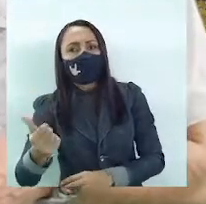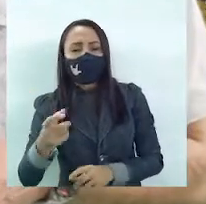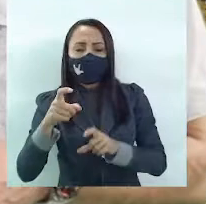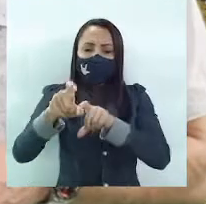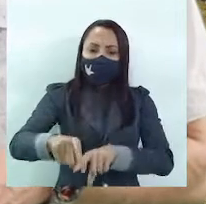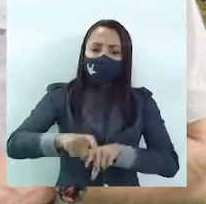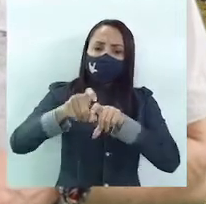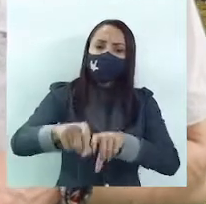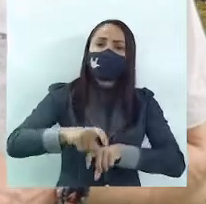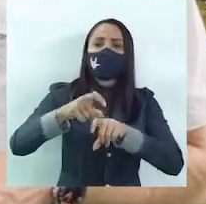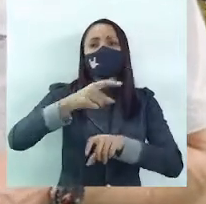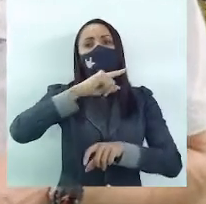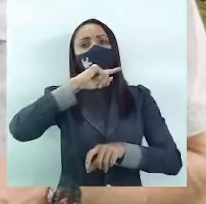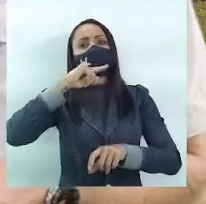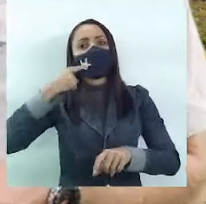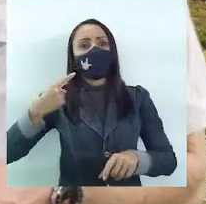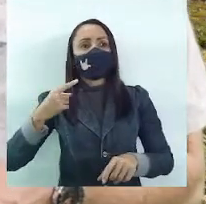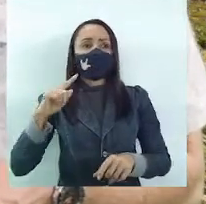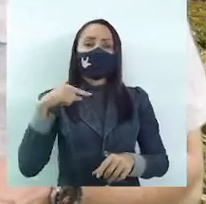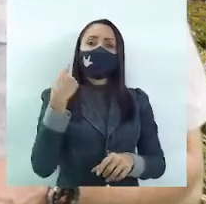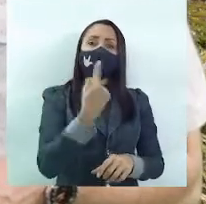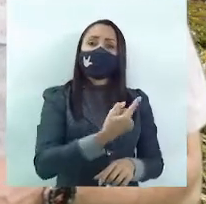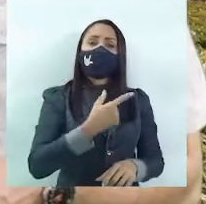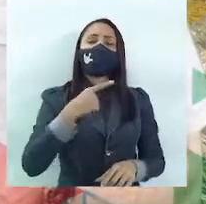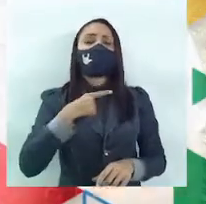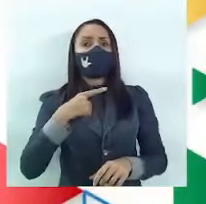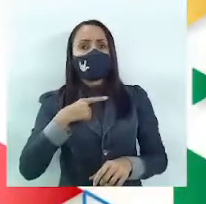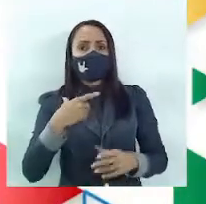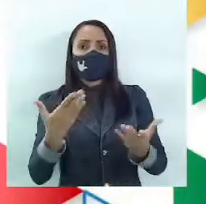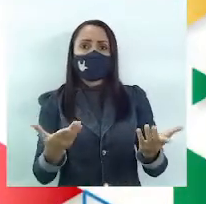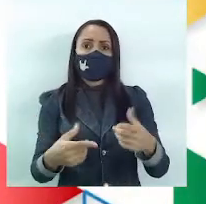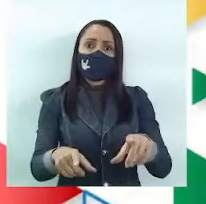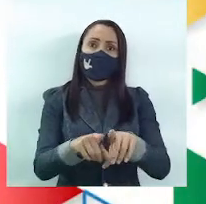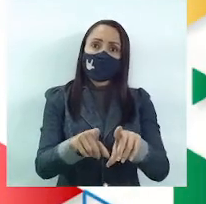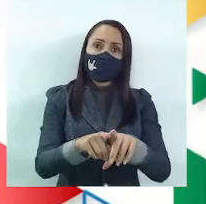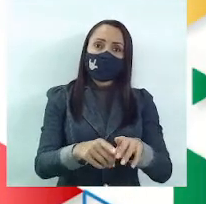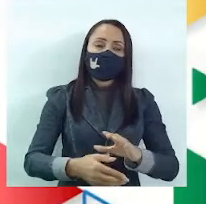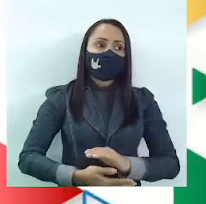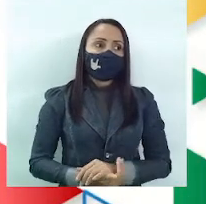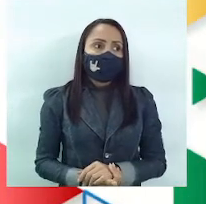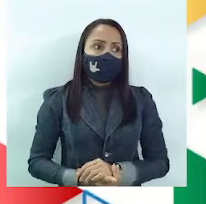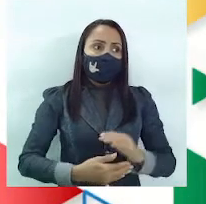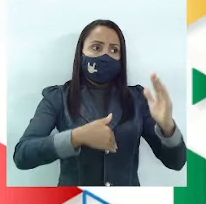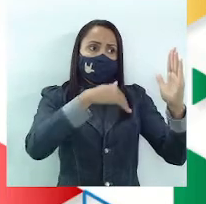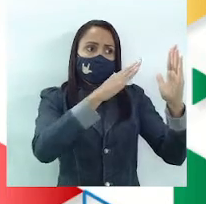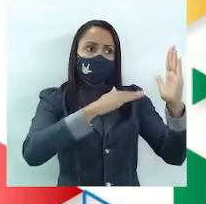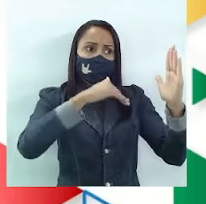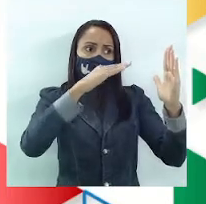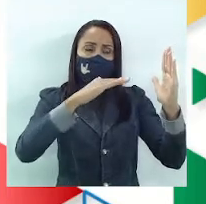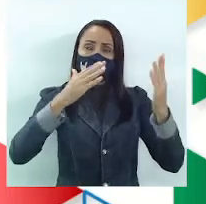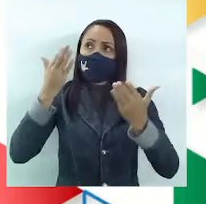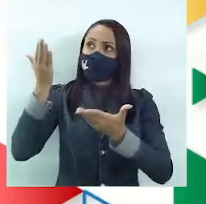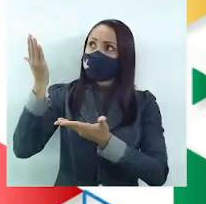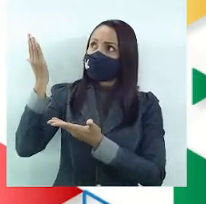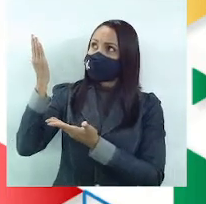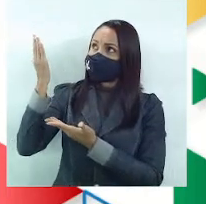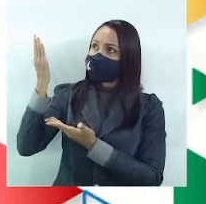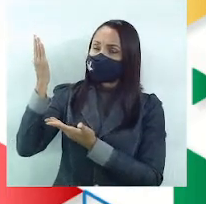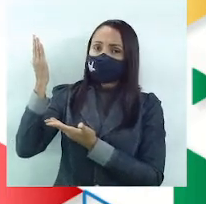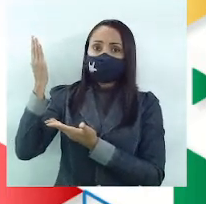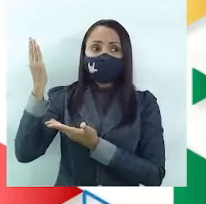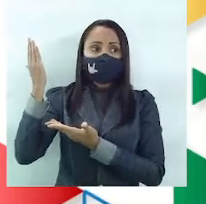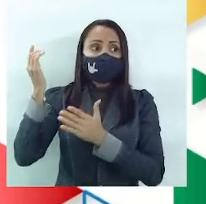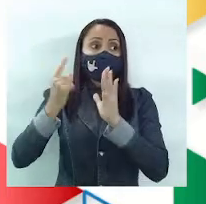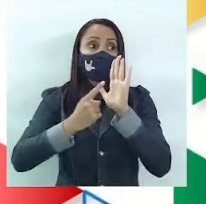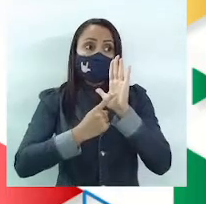certo, da cana-de-açúcar. E nós temos também na tela, continuando aqui, certo, um pintor, Franz Post, certo, que ele relata, mostra um